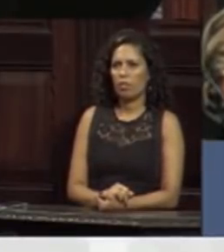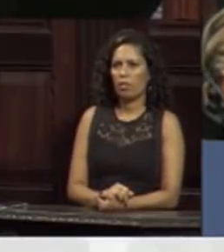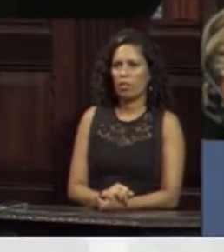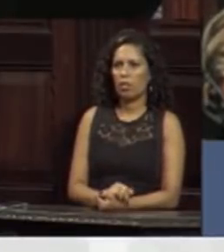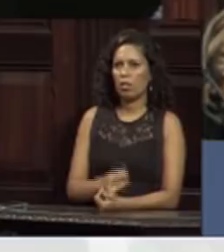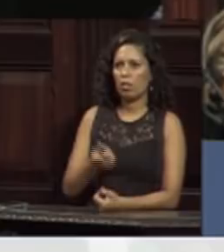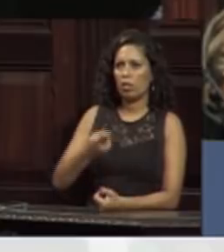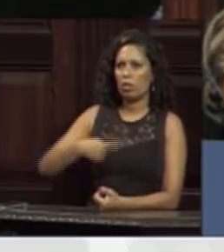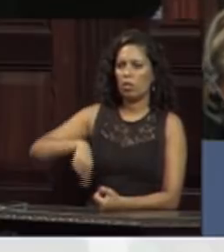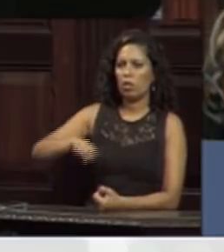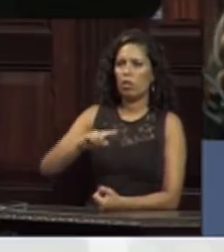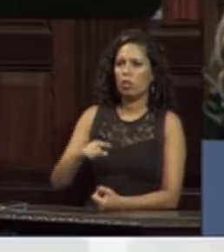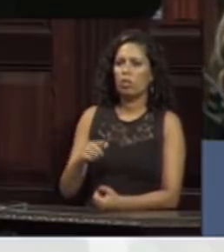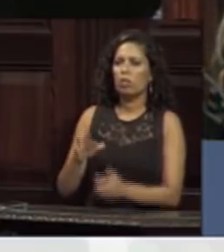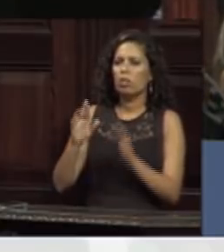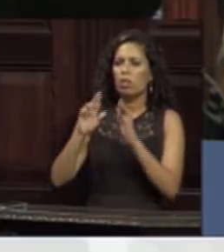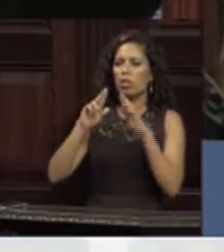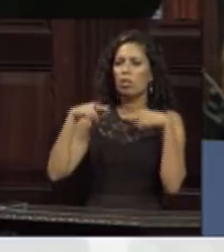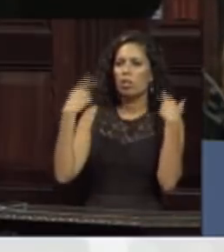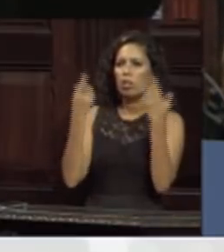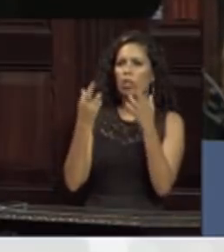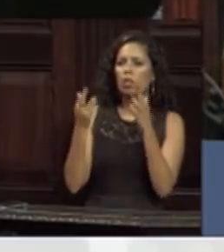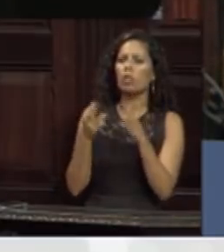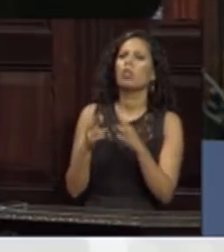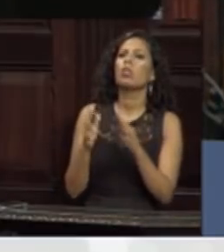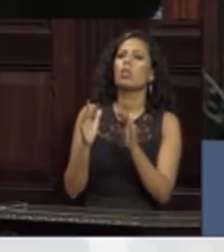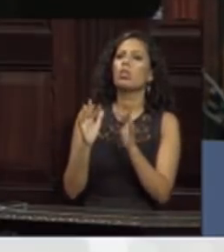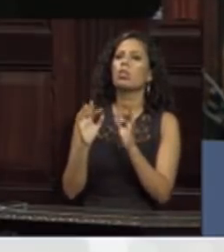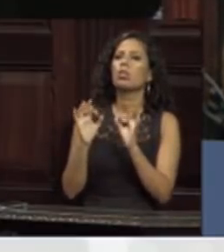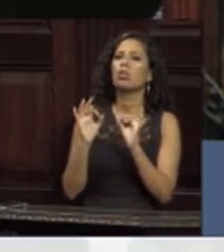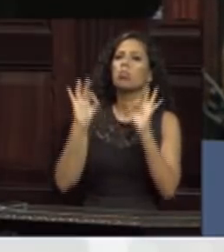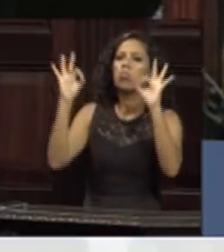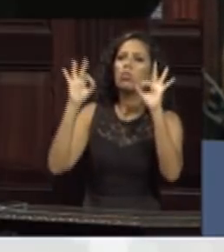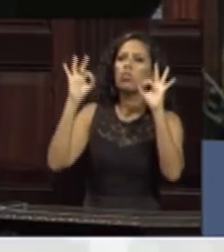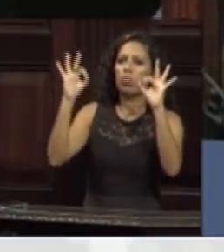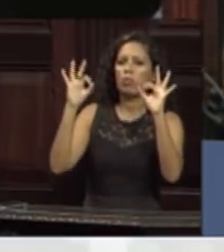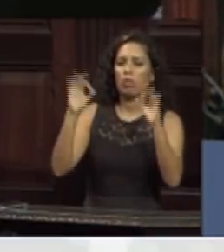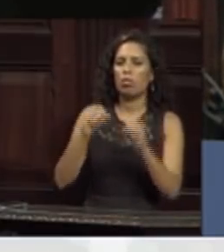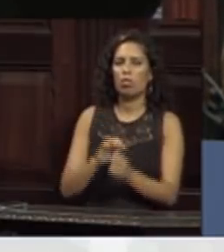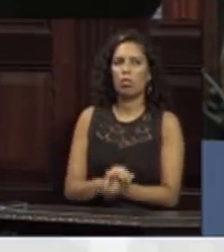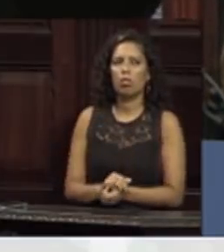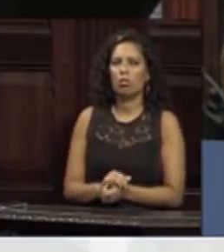convoco o senhor deputado para a sessão ordinária do dia 20 de março de 2018. Já publicado.